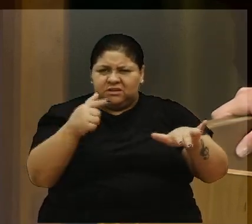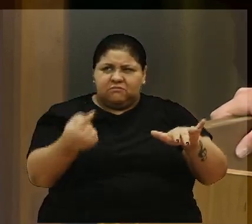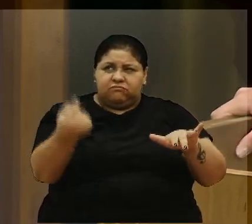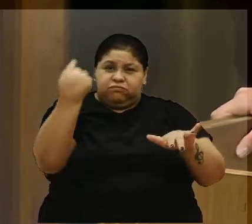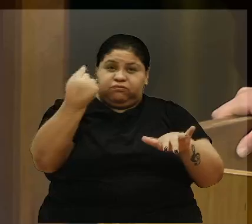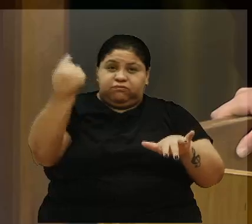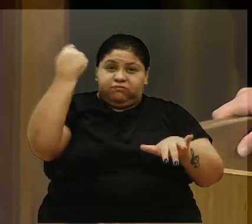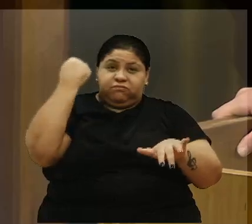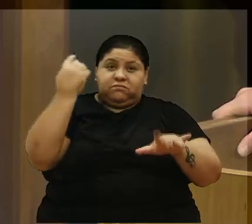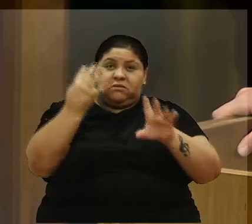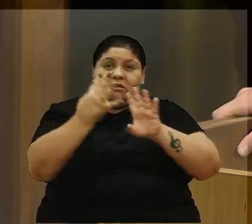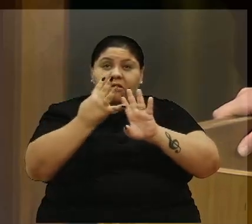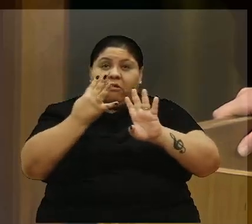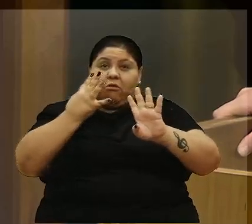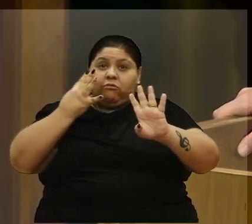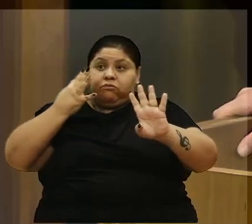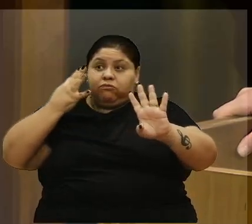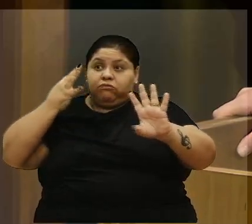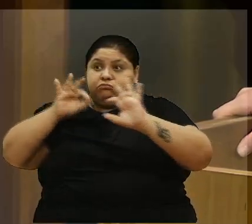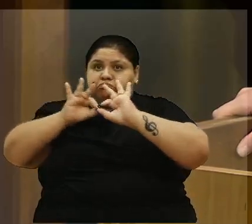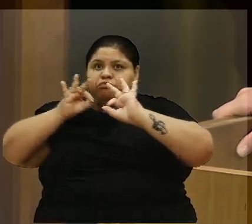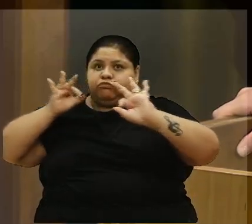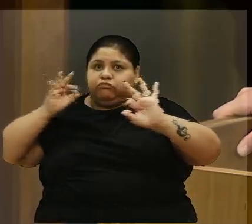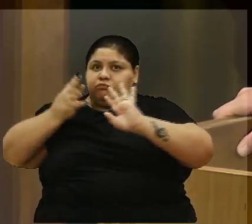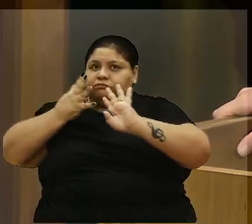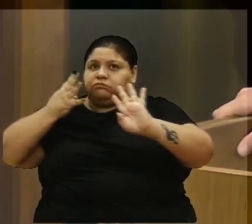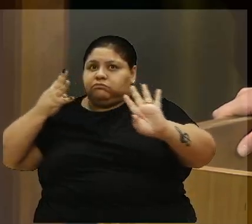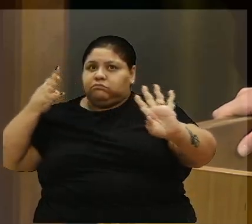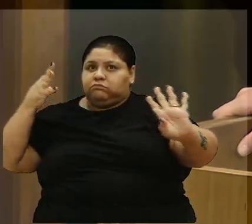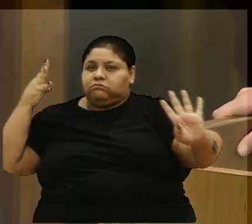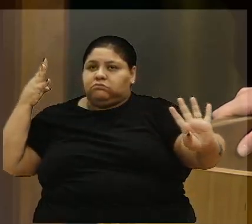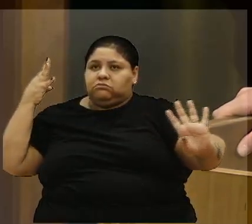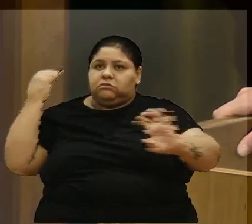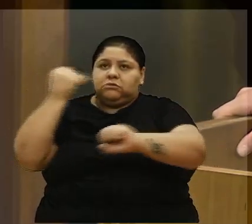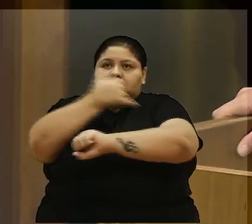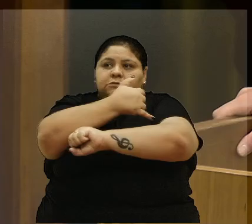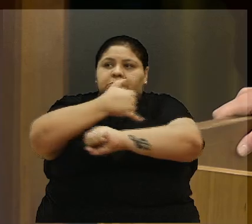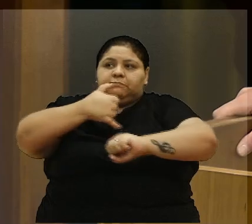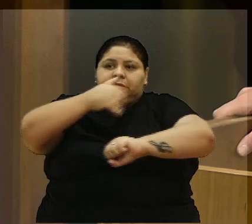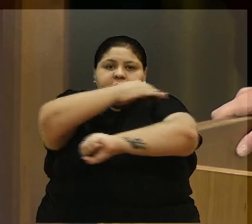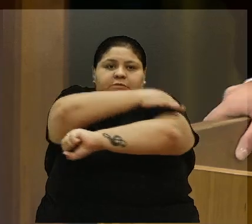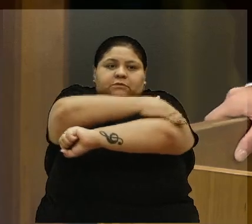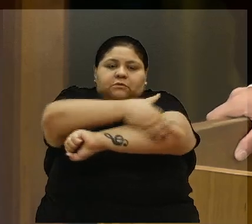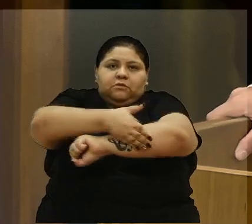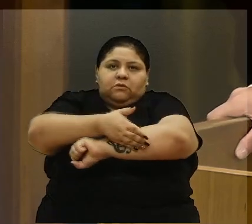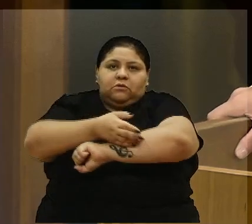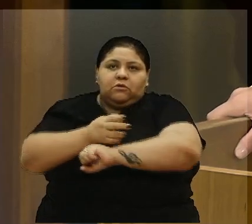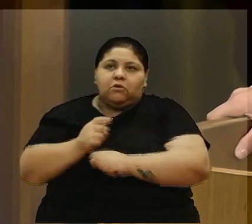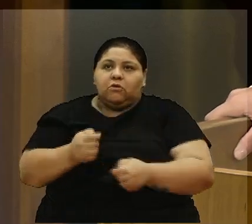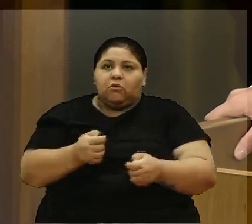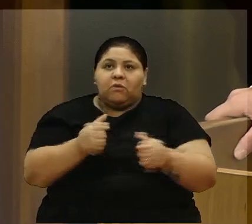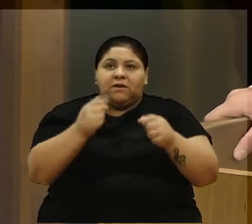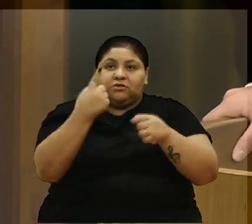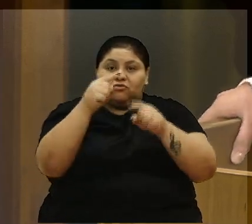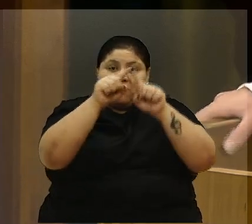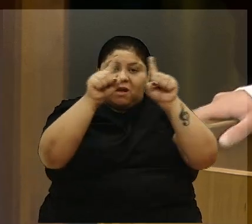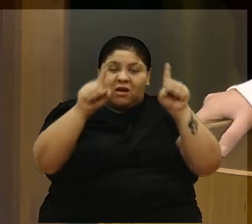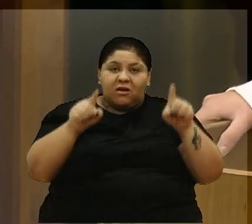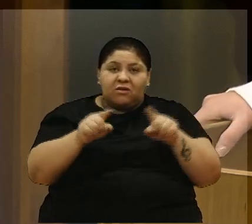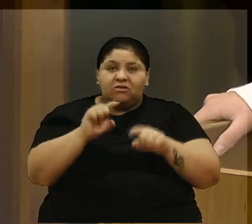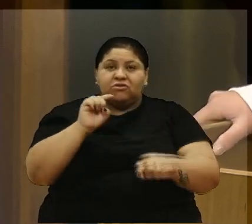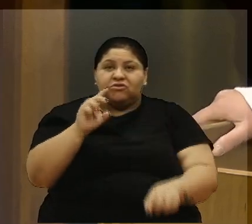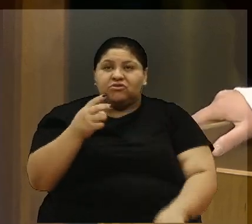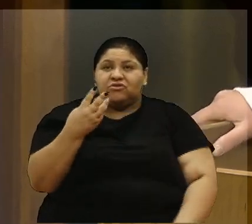fila estava quilométrica, passando da esquina, continuando quase por uma quadra inteira, e só tinham